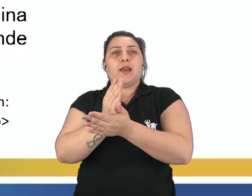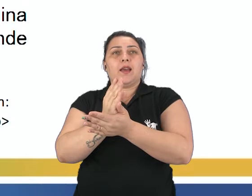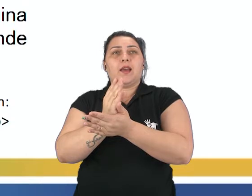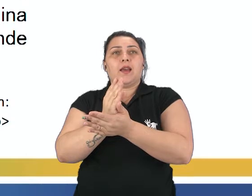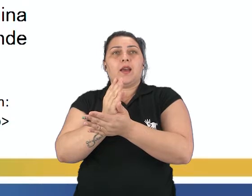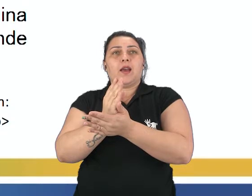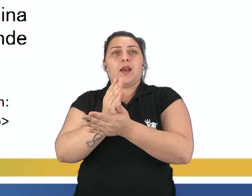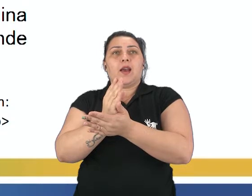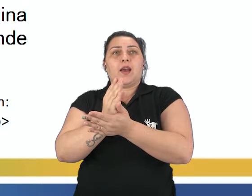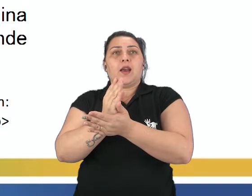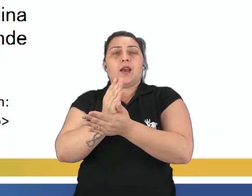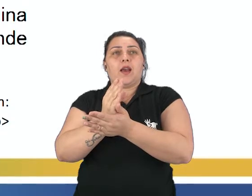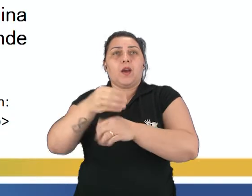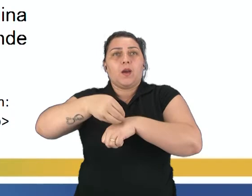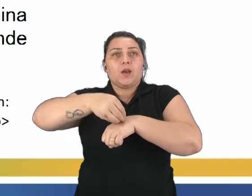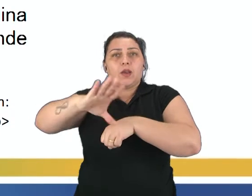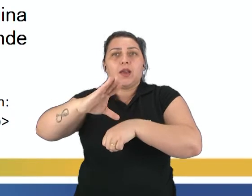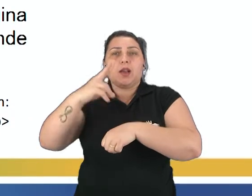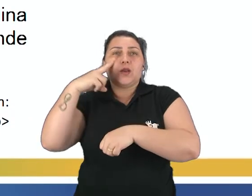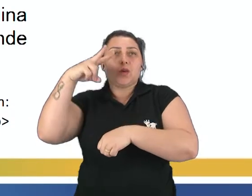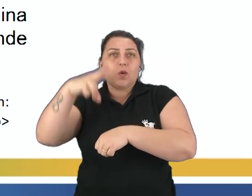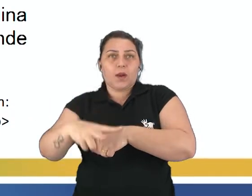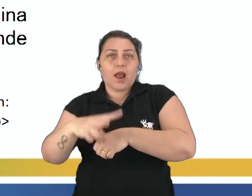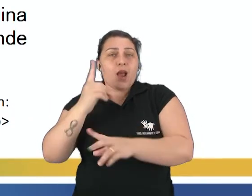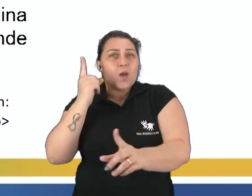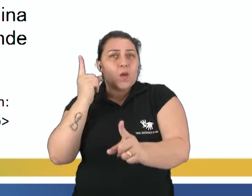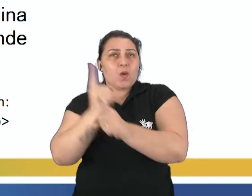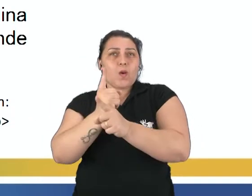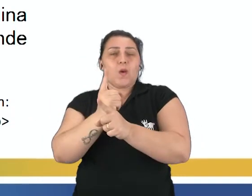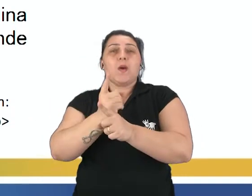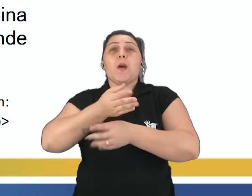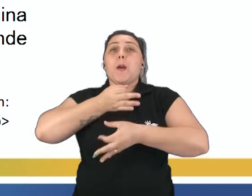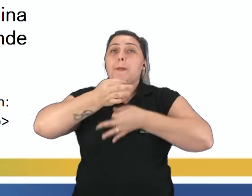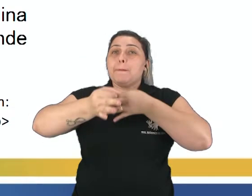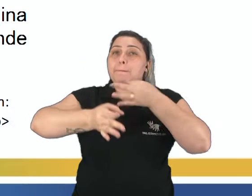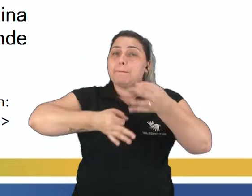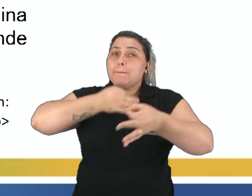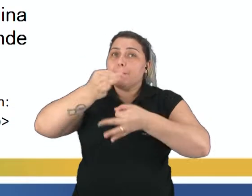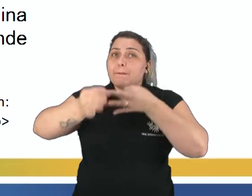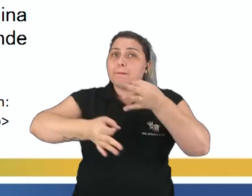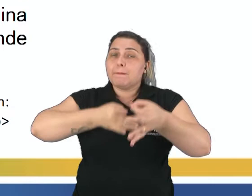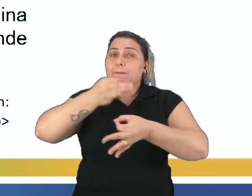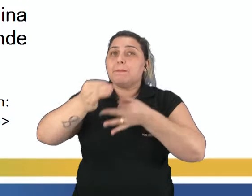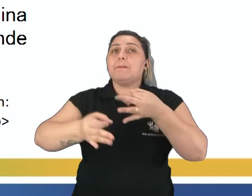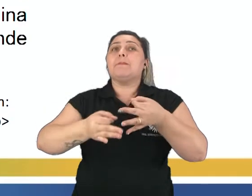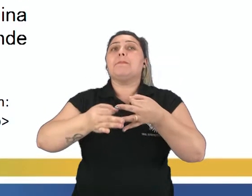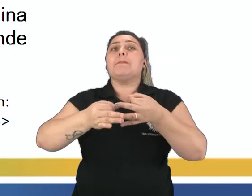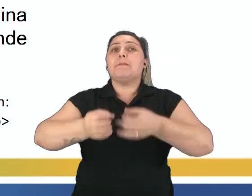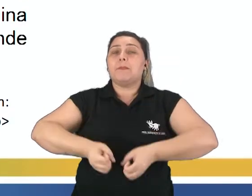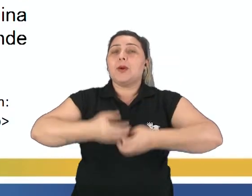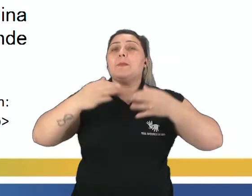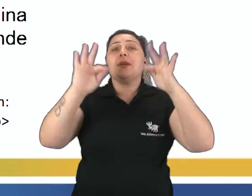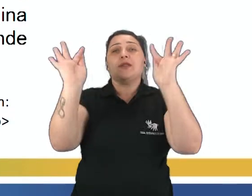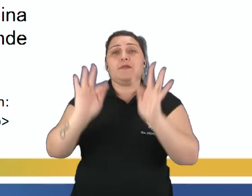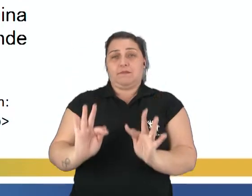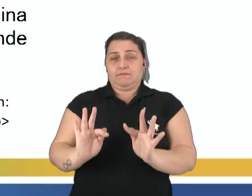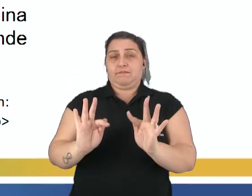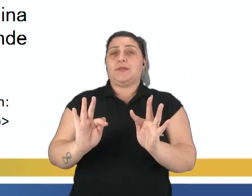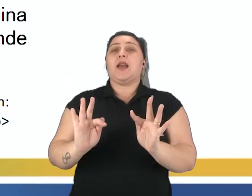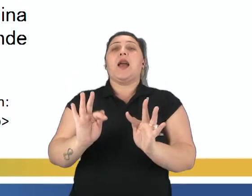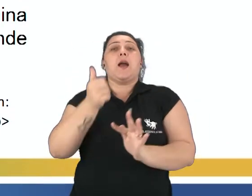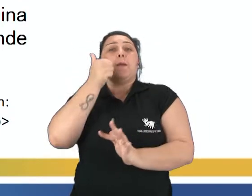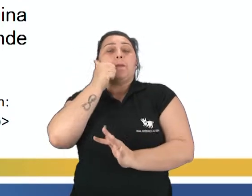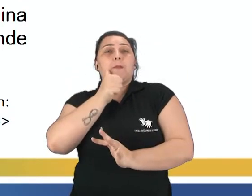Receitas de Olhar, encontramos sugestões poéticas para sermos felizes. Recentemente,